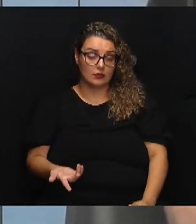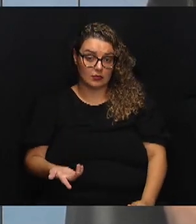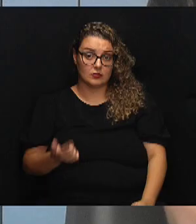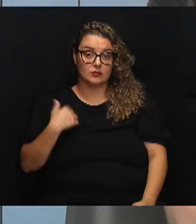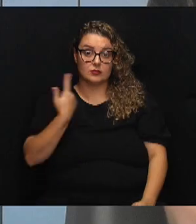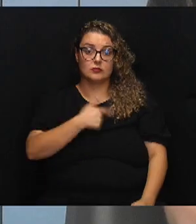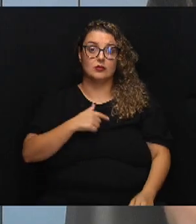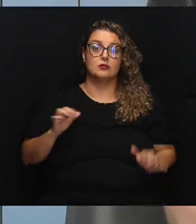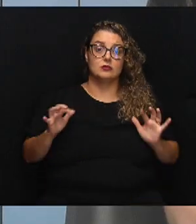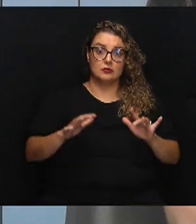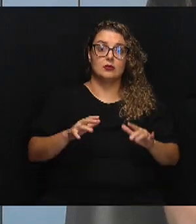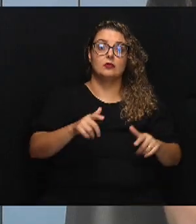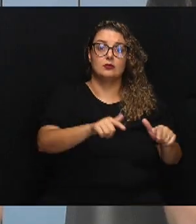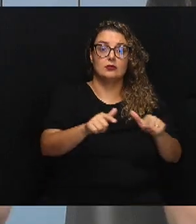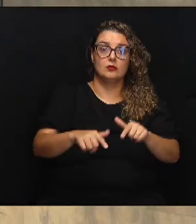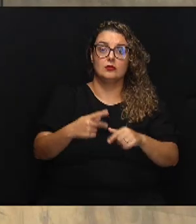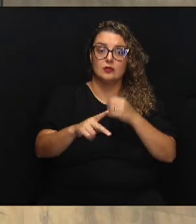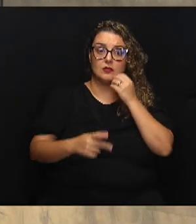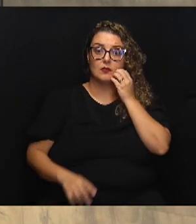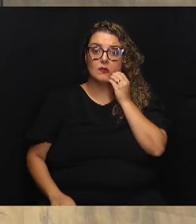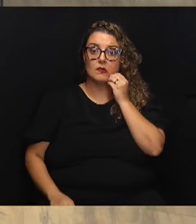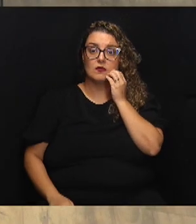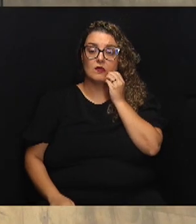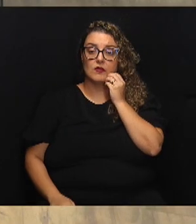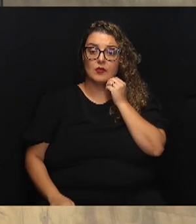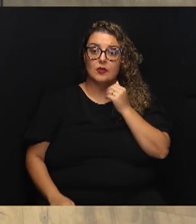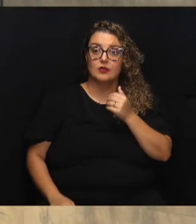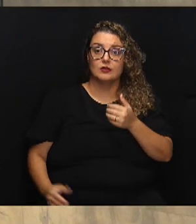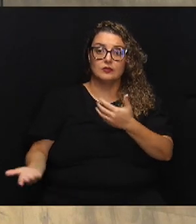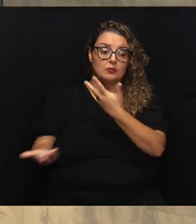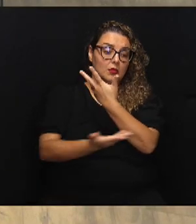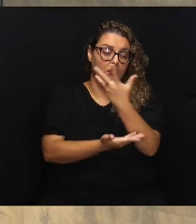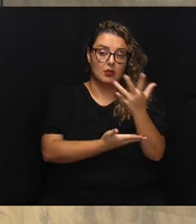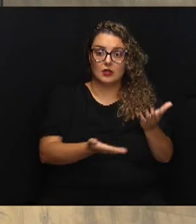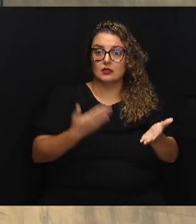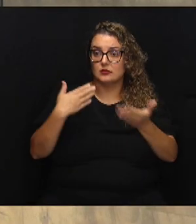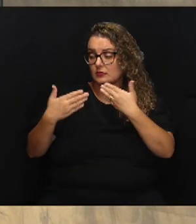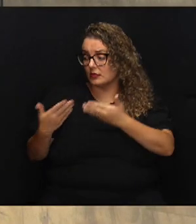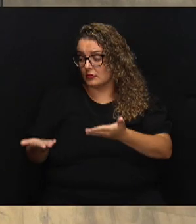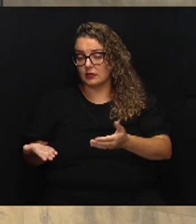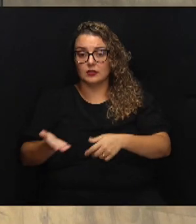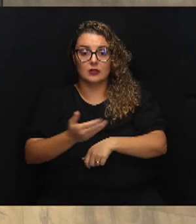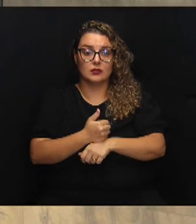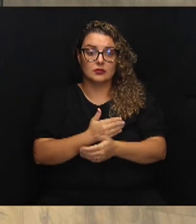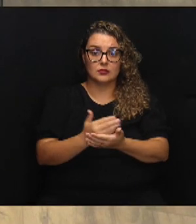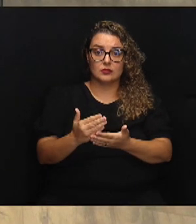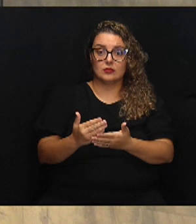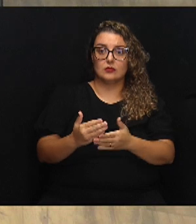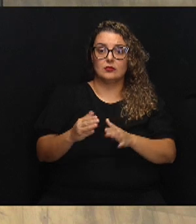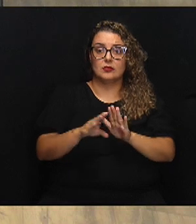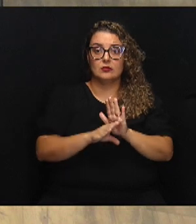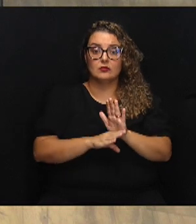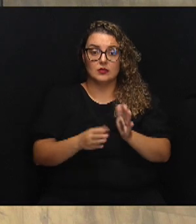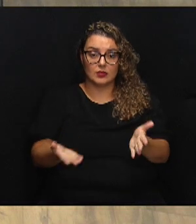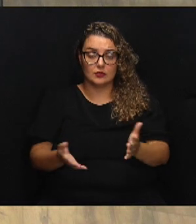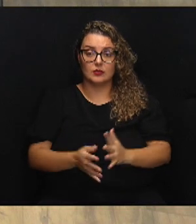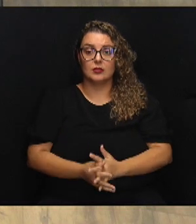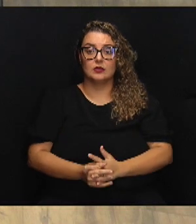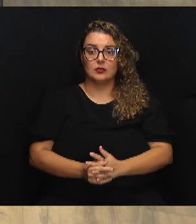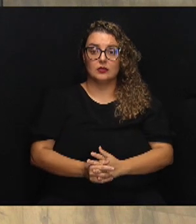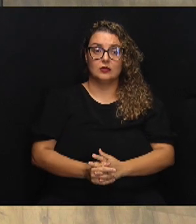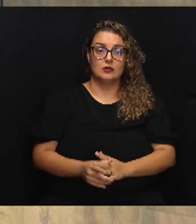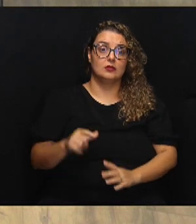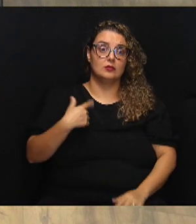o espaço deles. Né? Sim, a gente desmatou a floresta, a gente estava conversando sobre isso antes de começar aqui o programa, então a gente